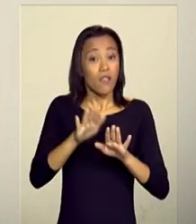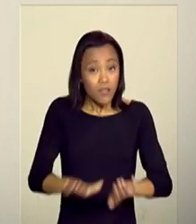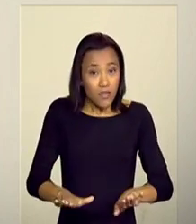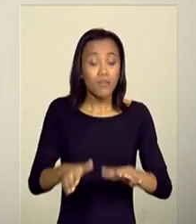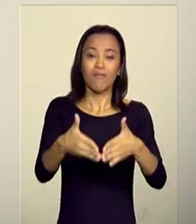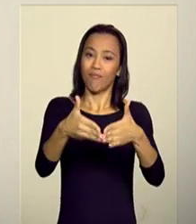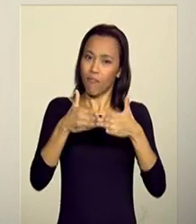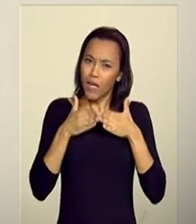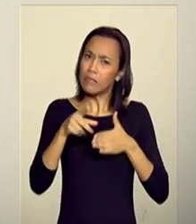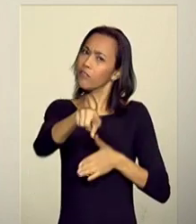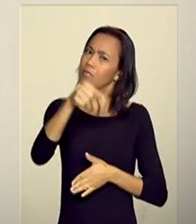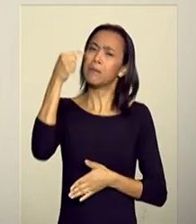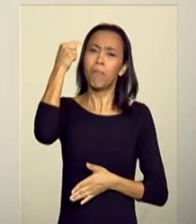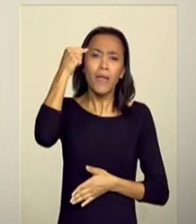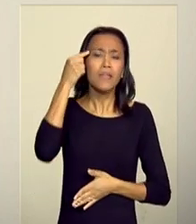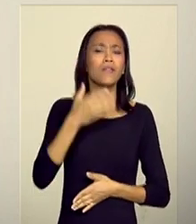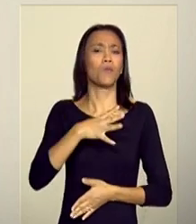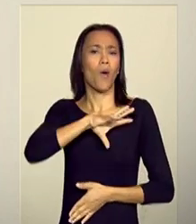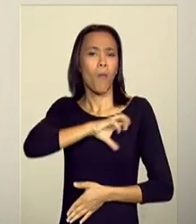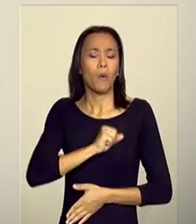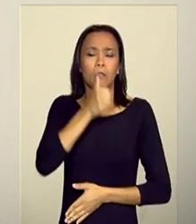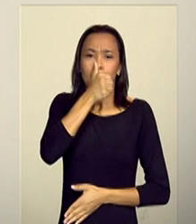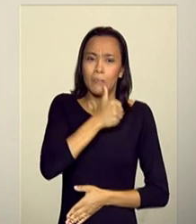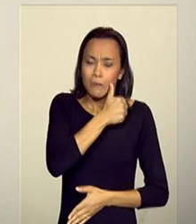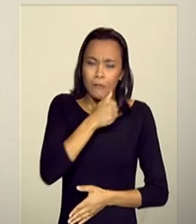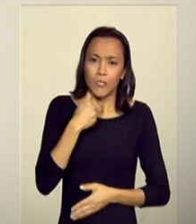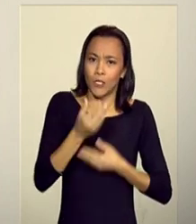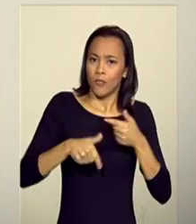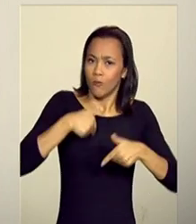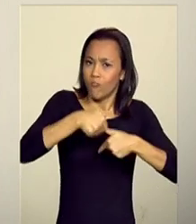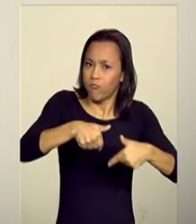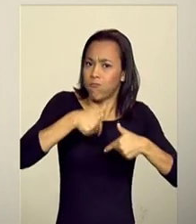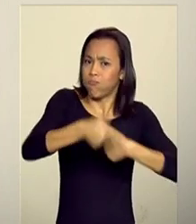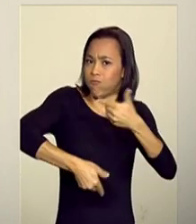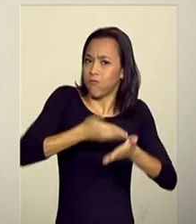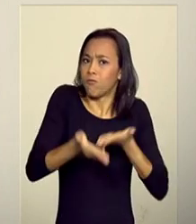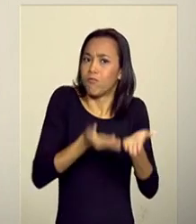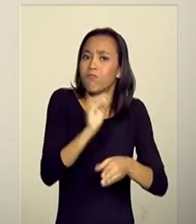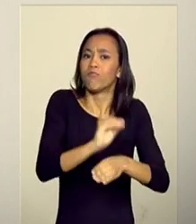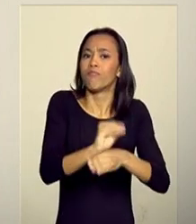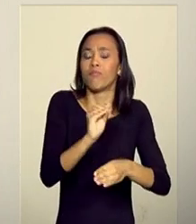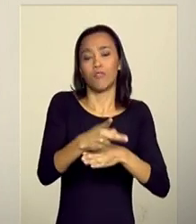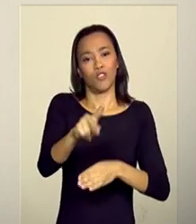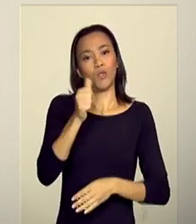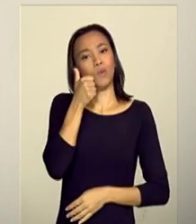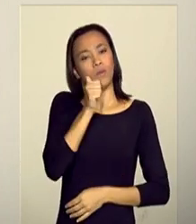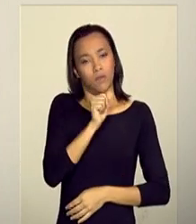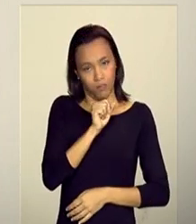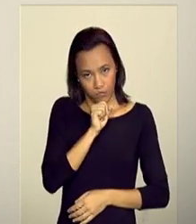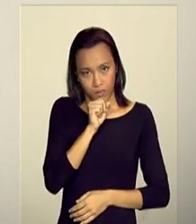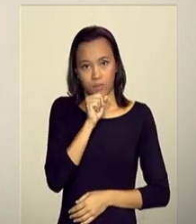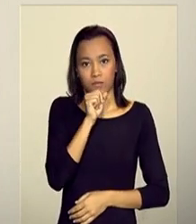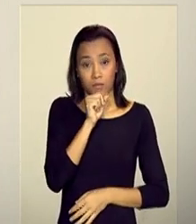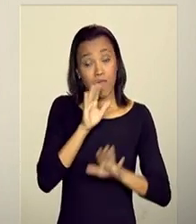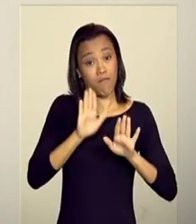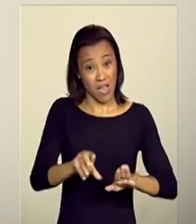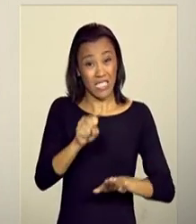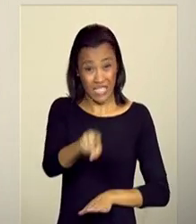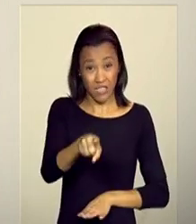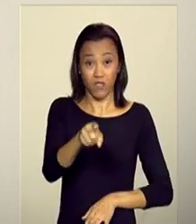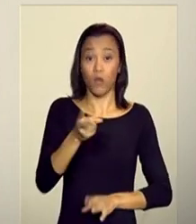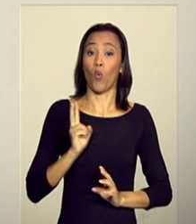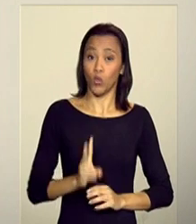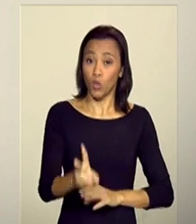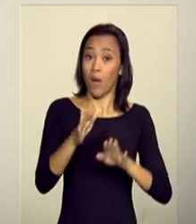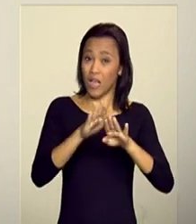assim peço que pensem no amor no sacrifício e na dedicação que receberam de suas queridas mais mas se